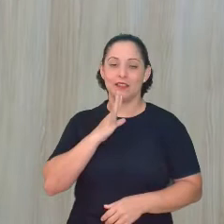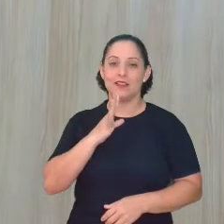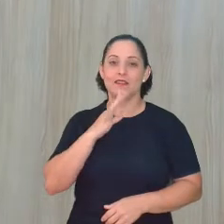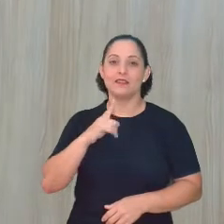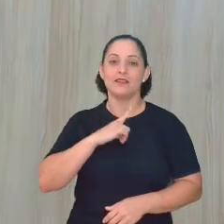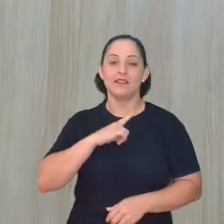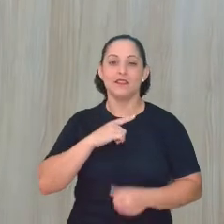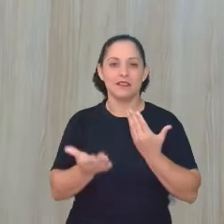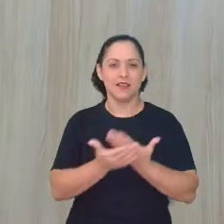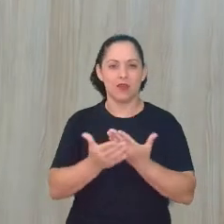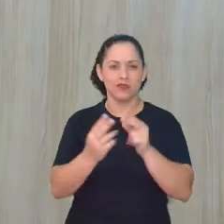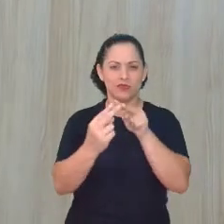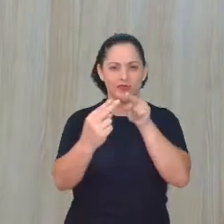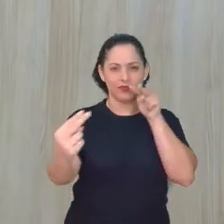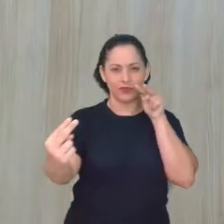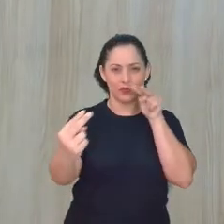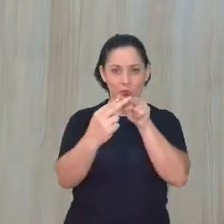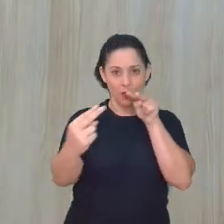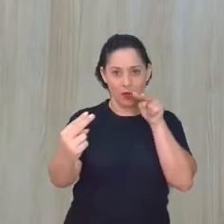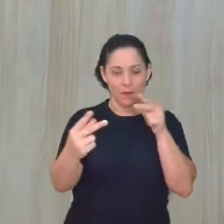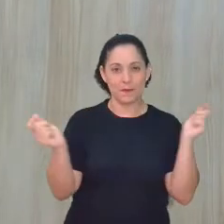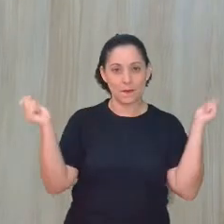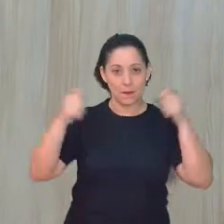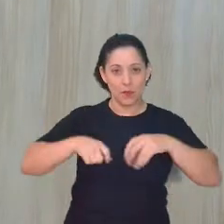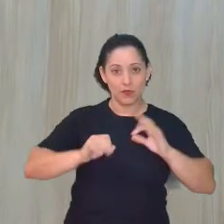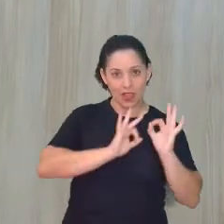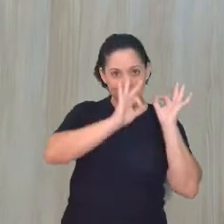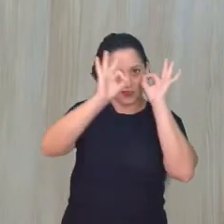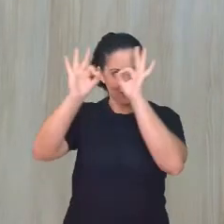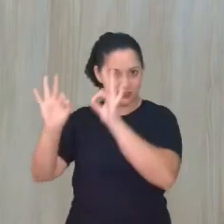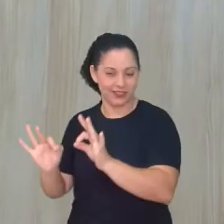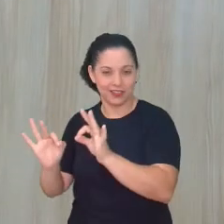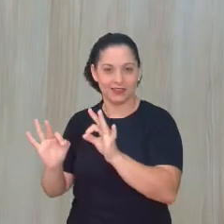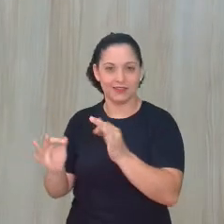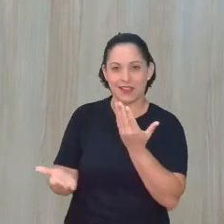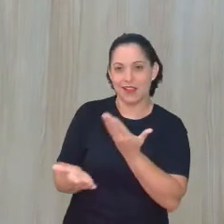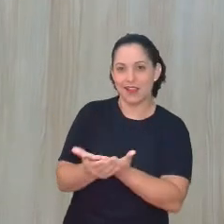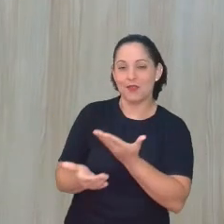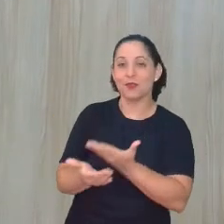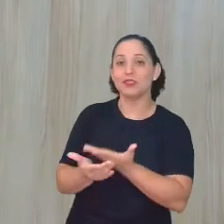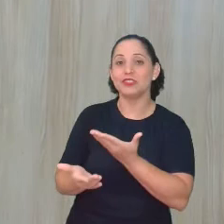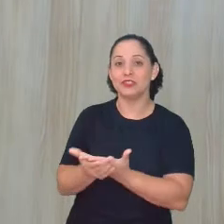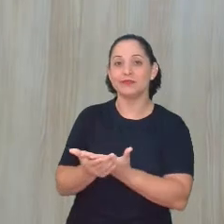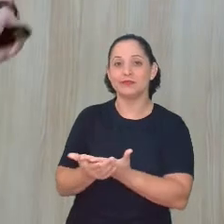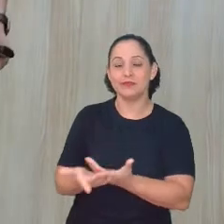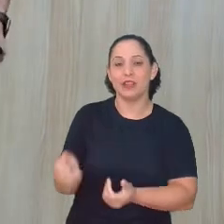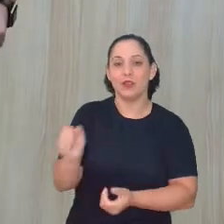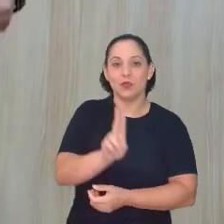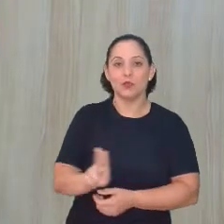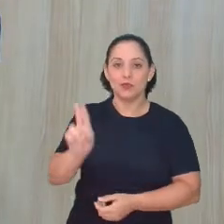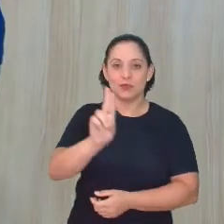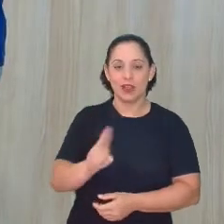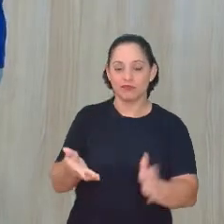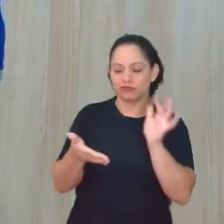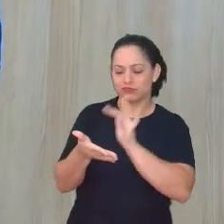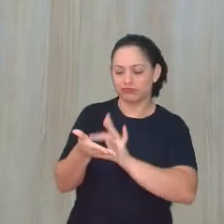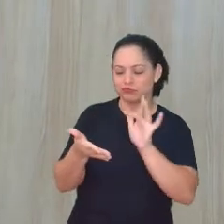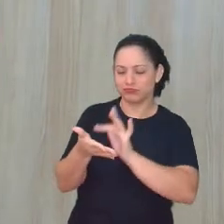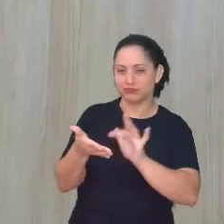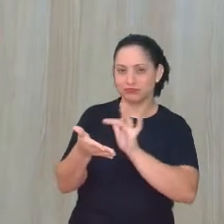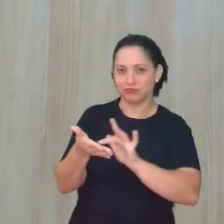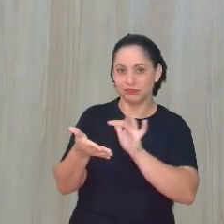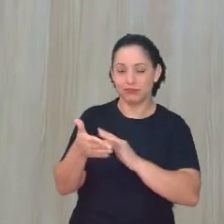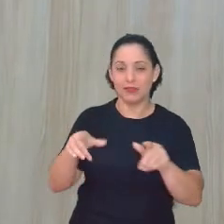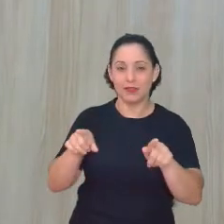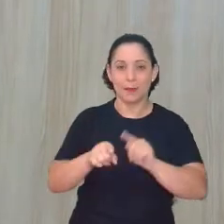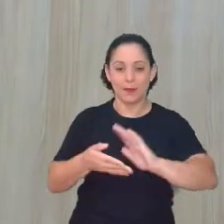aula digital, onde você pode assistir e acompanhar a nossa aula através do celular, do computador ou